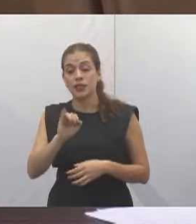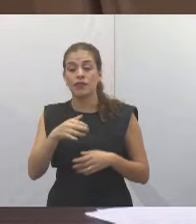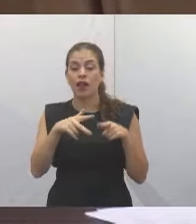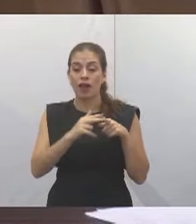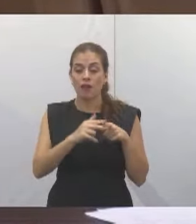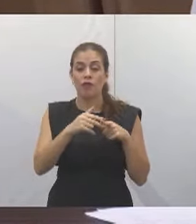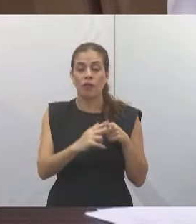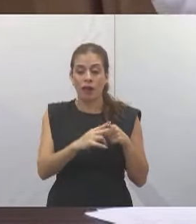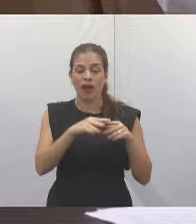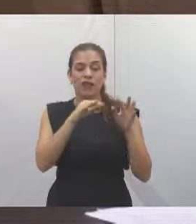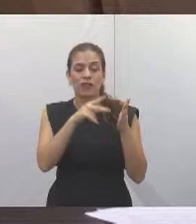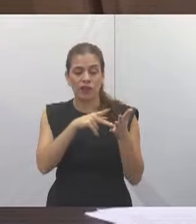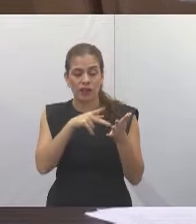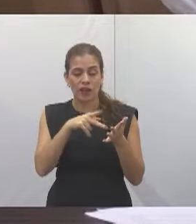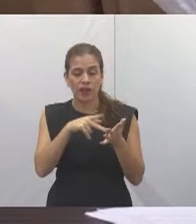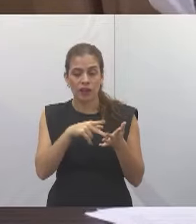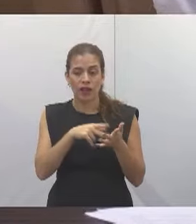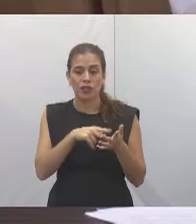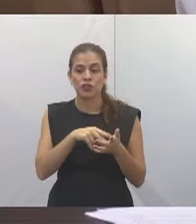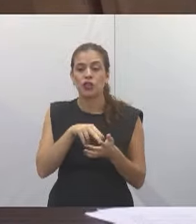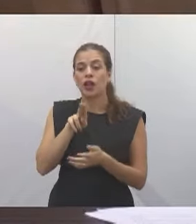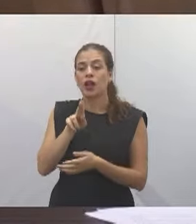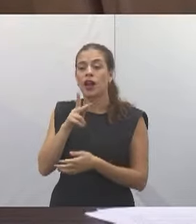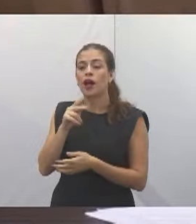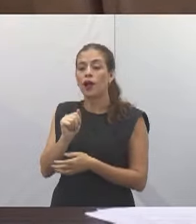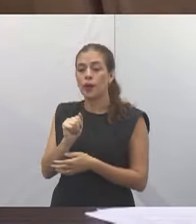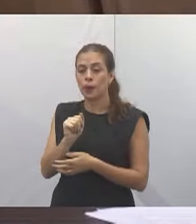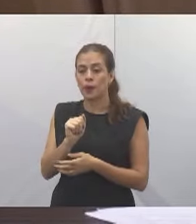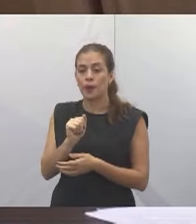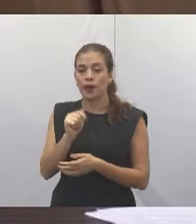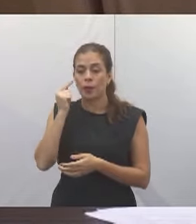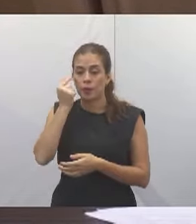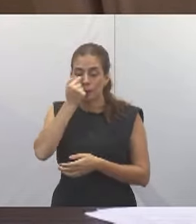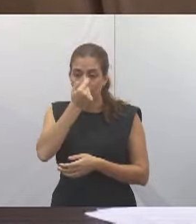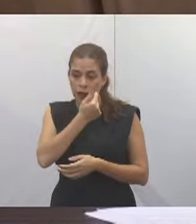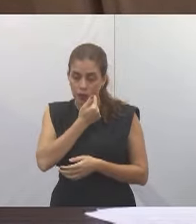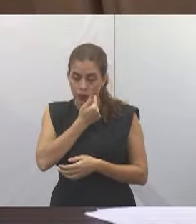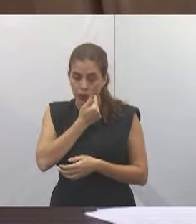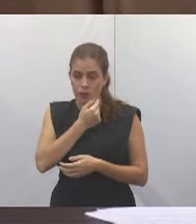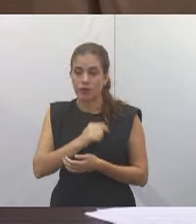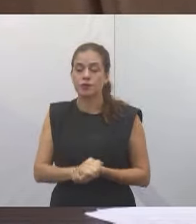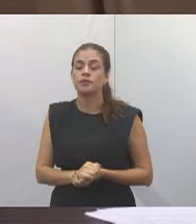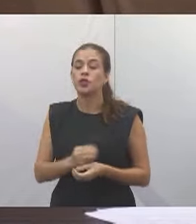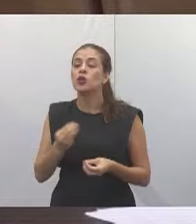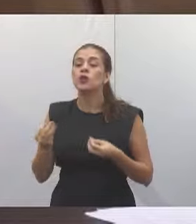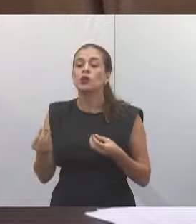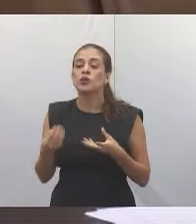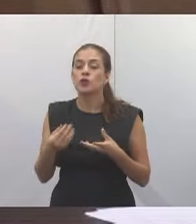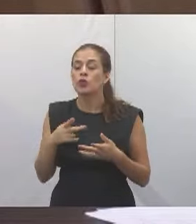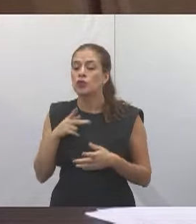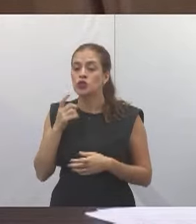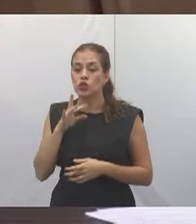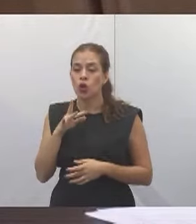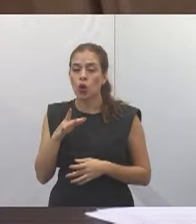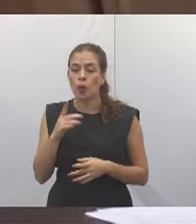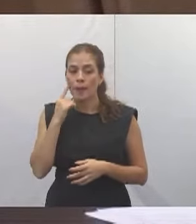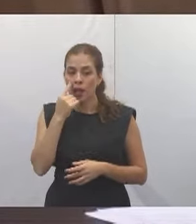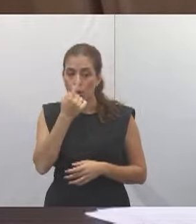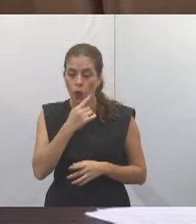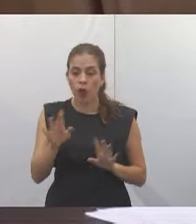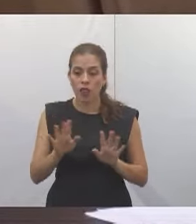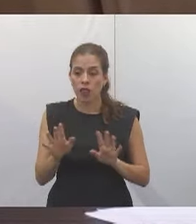e se realmente depois a gente vai poder ter aí um braço estendido aí para ajudar na saúde aí da cidade como todo. Não estou dizendo só do Meia Lua, porque